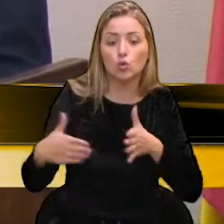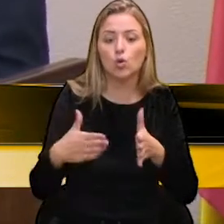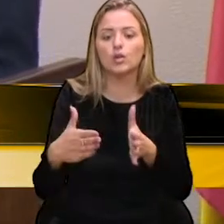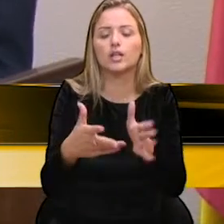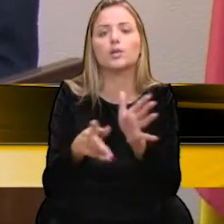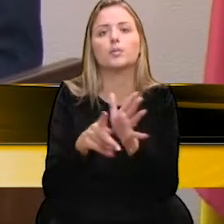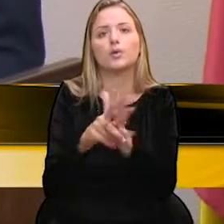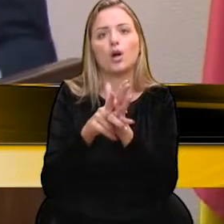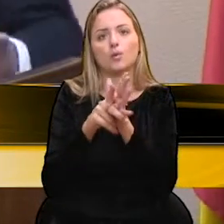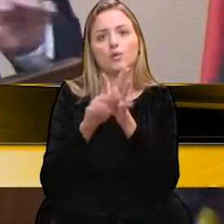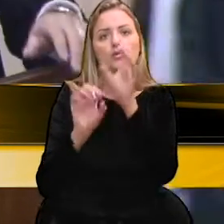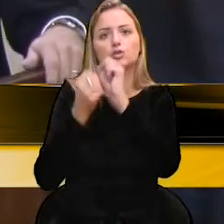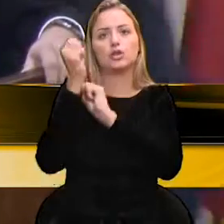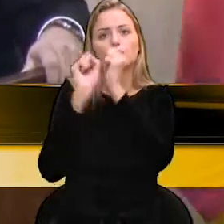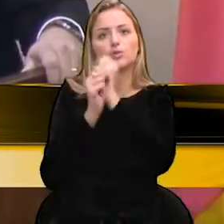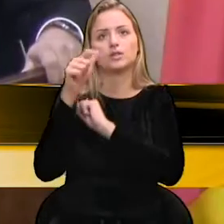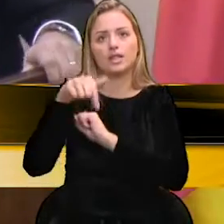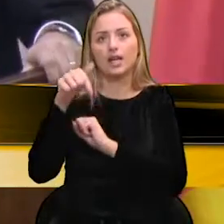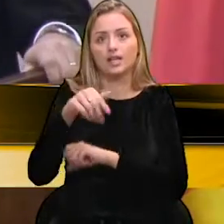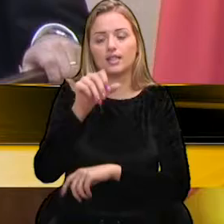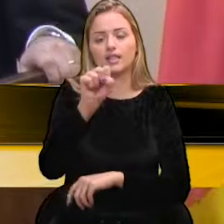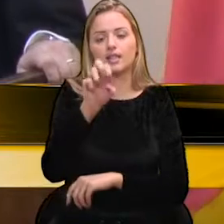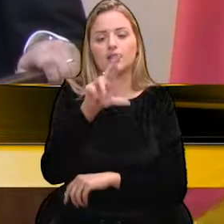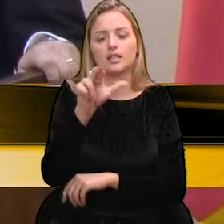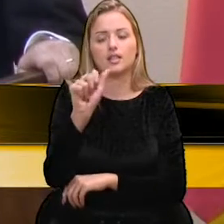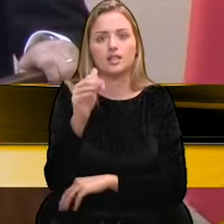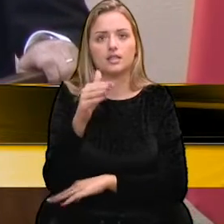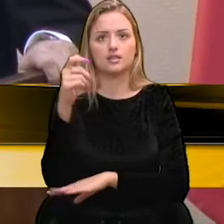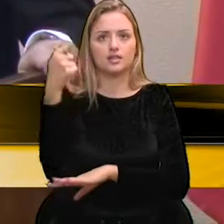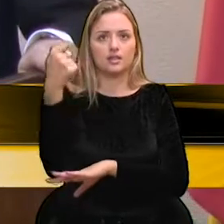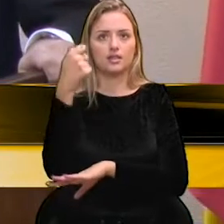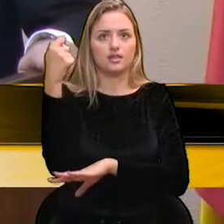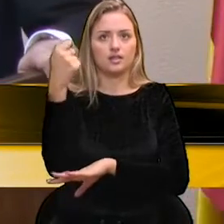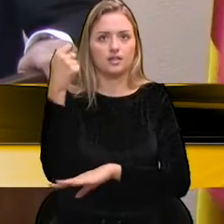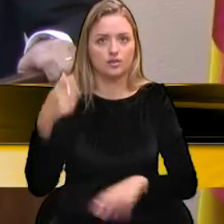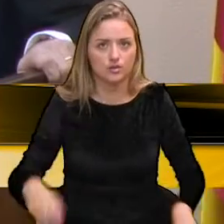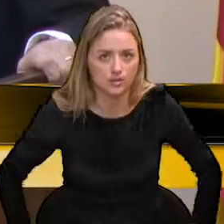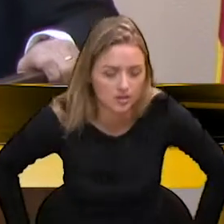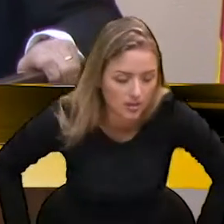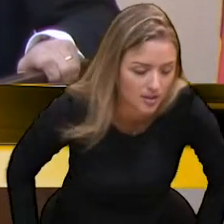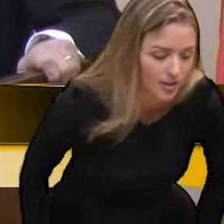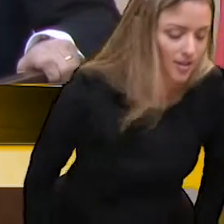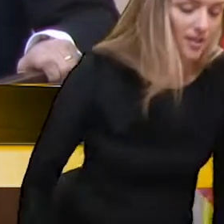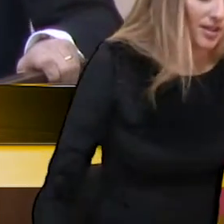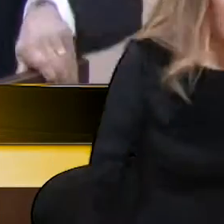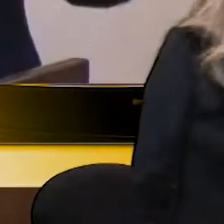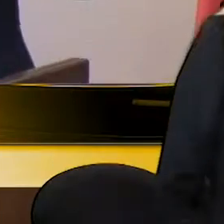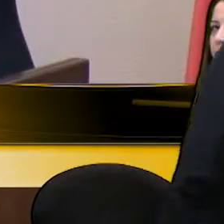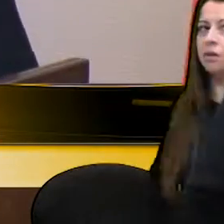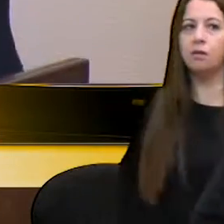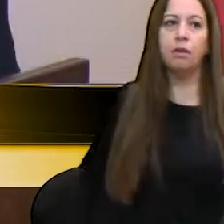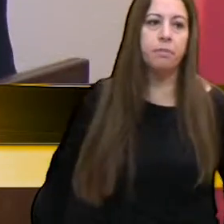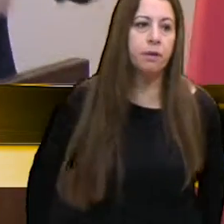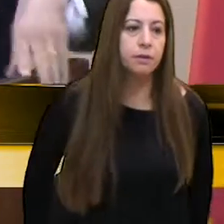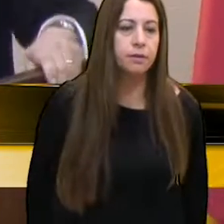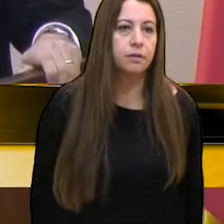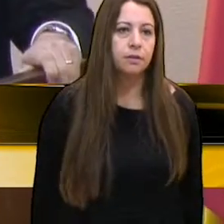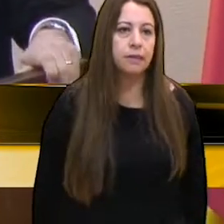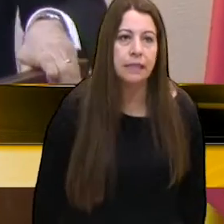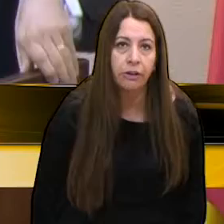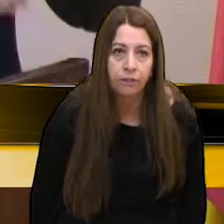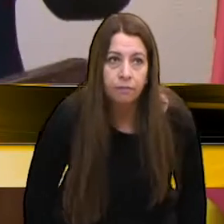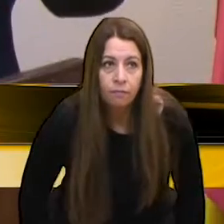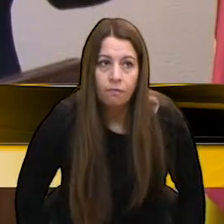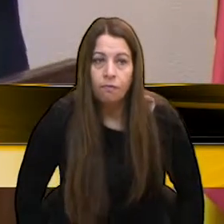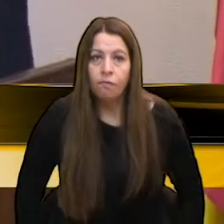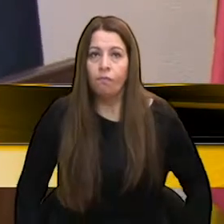Serra Gaúcha? Seria extremamente interessante, extremamente produtivo, e todos nós colheríamos grandes ganhos,